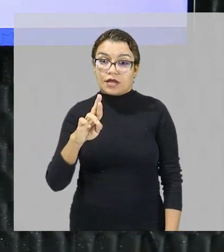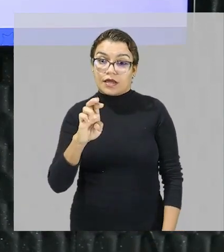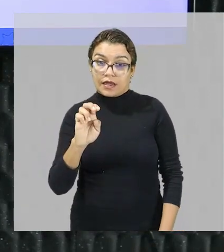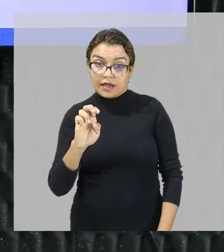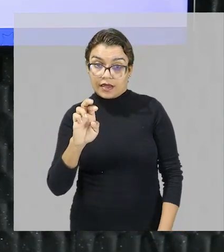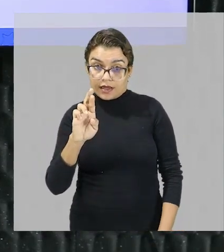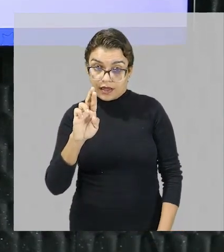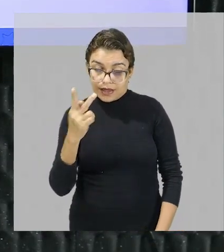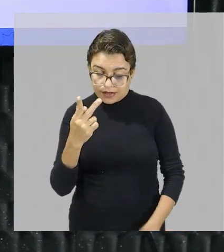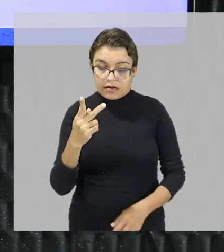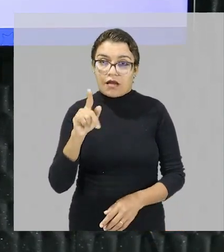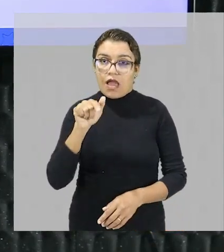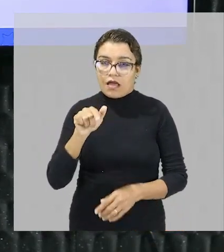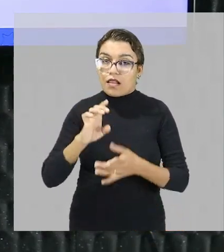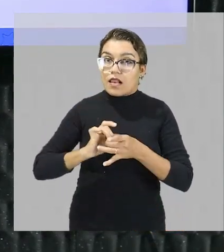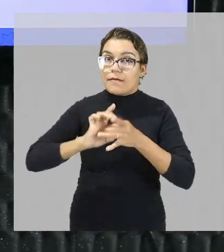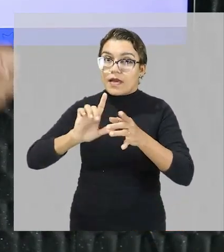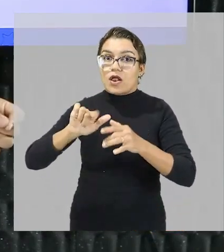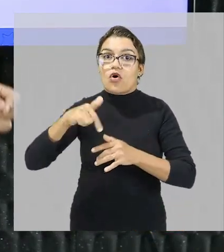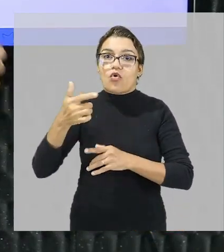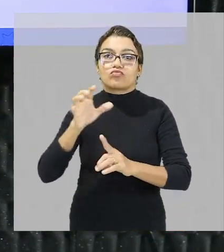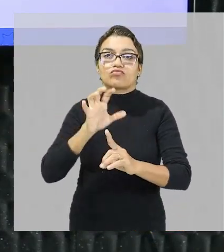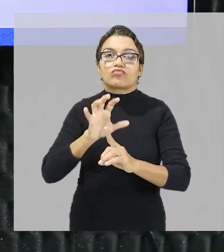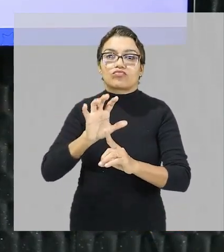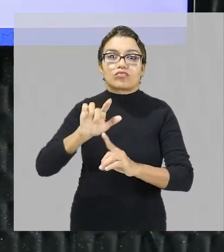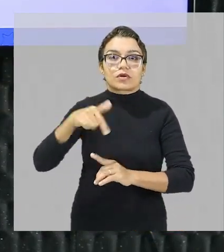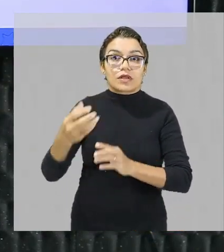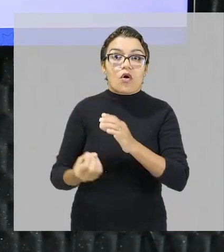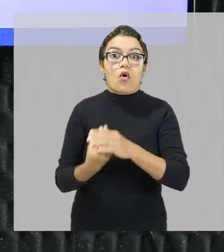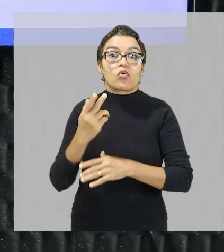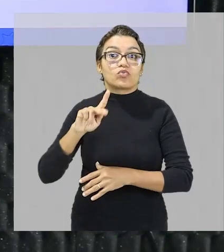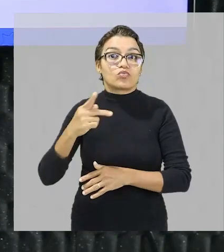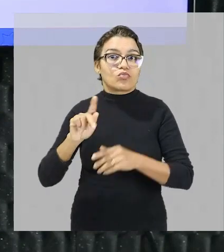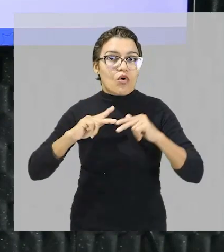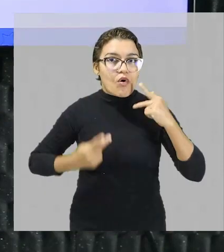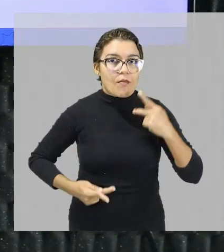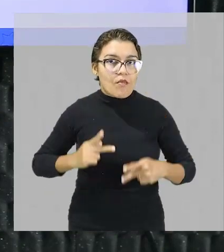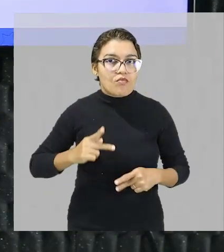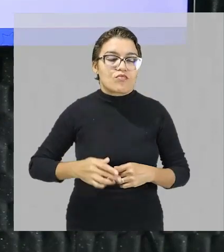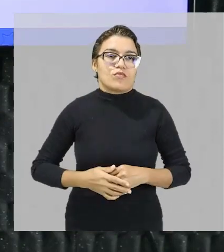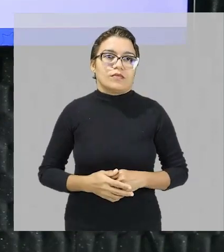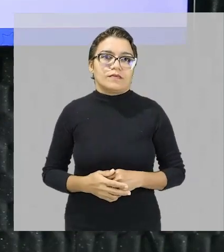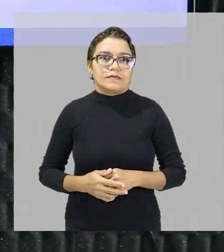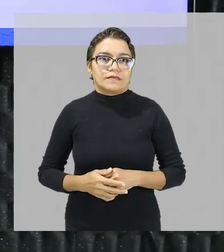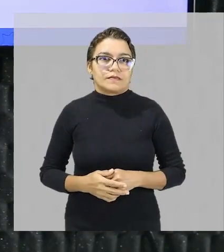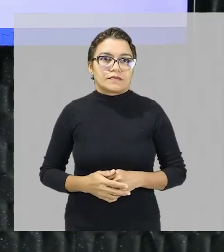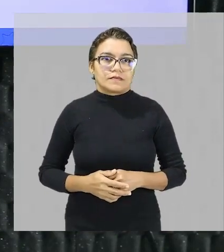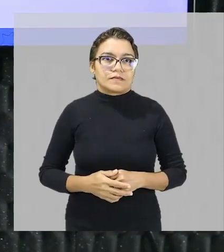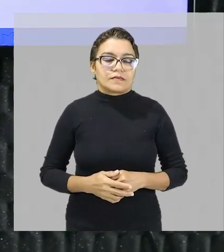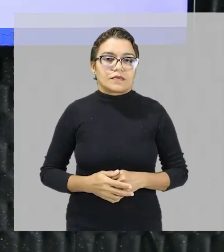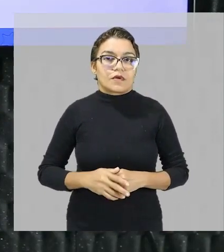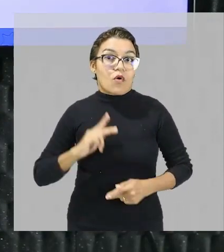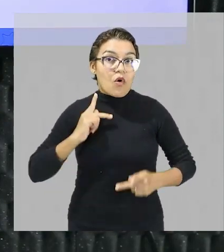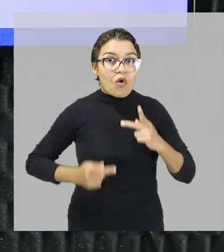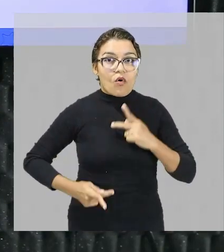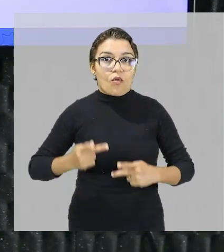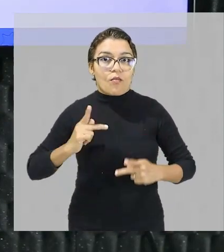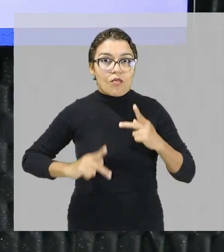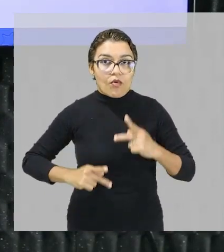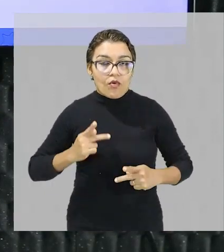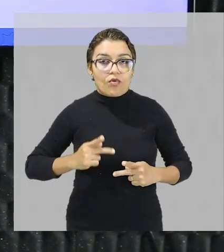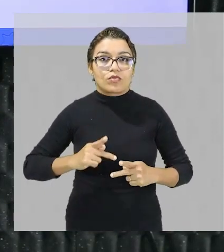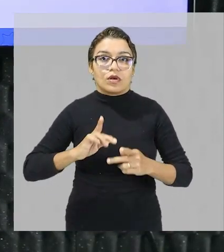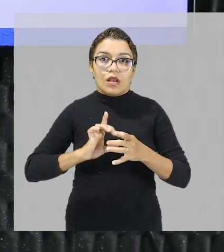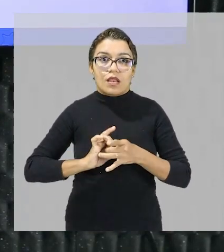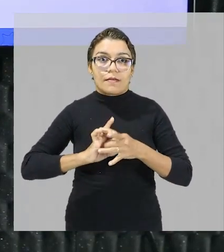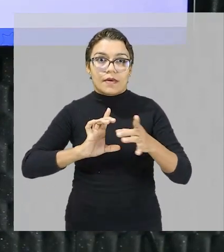ele estimula a produção de um outro hormônio, tá? Então, como ele está falando aqui, ó, hormônio liberador de